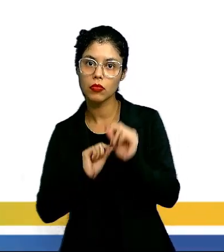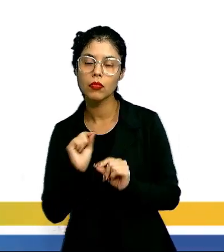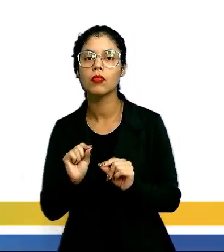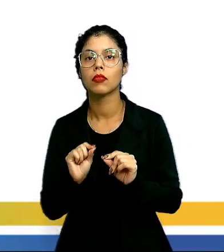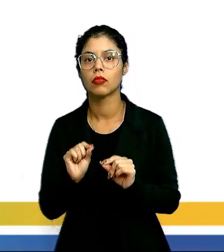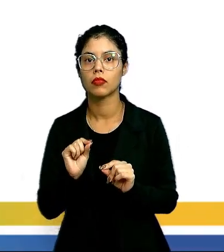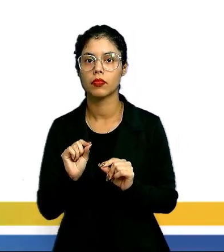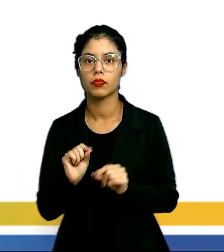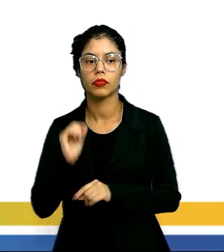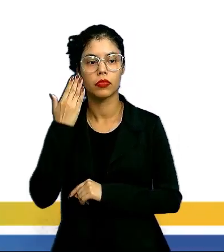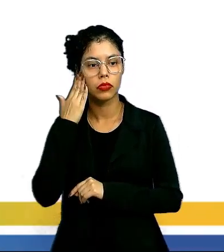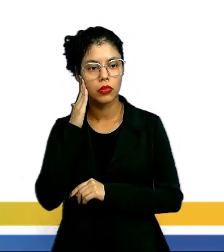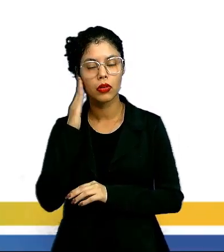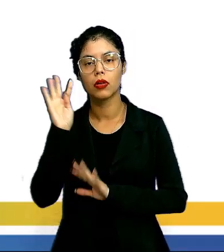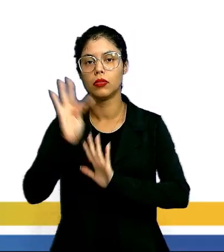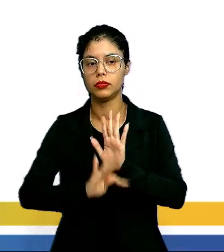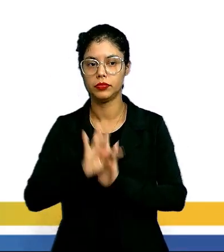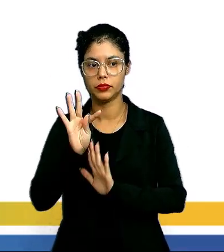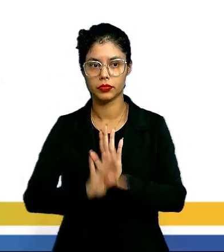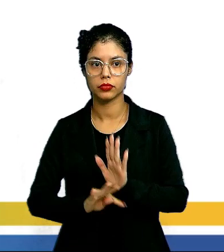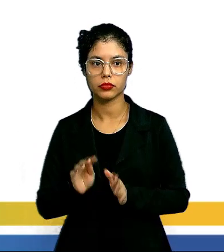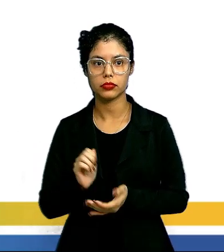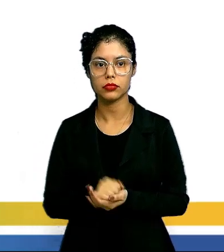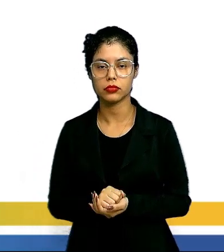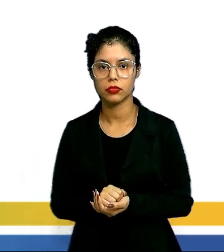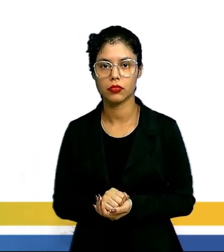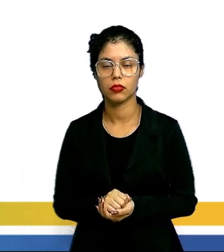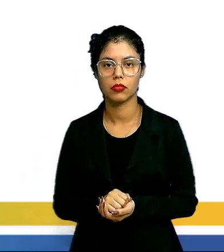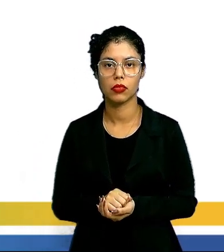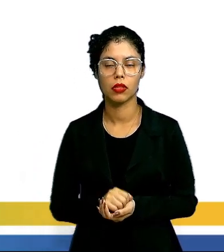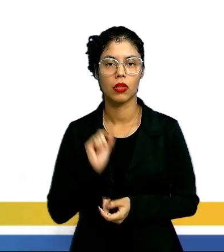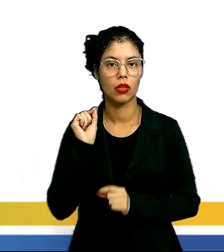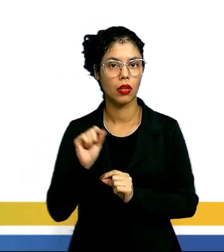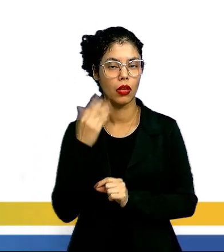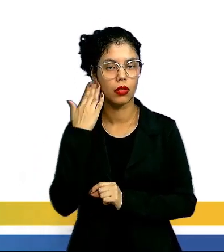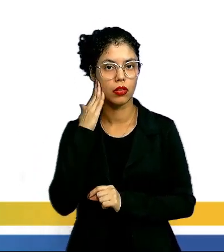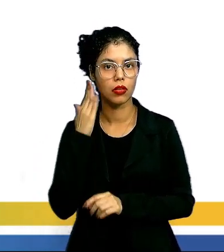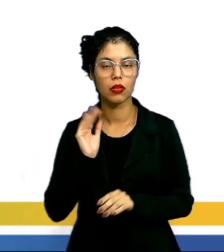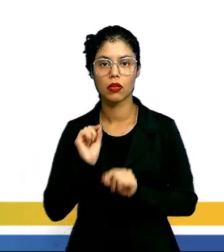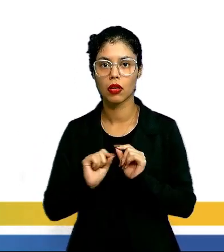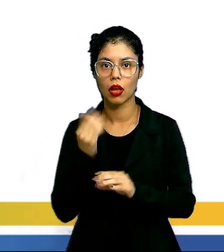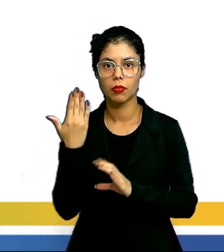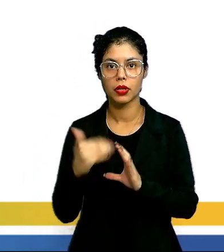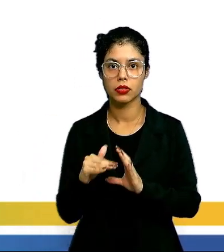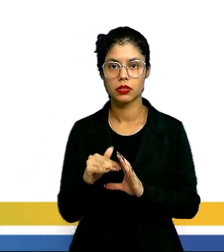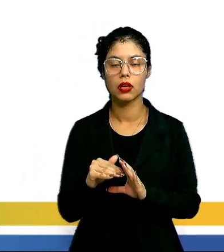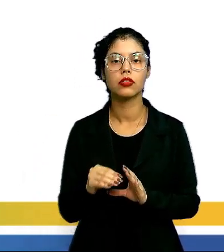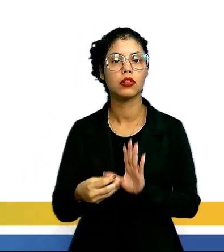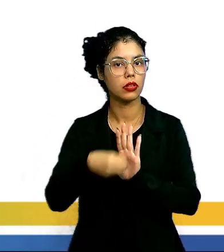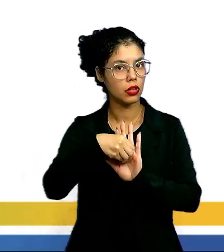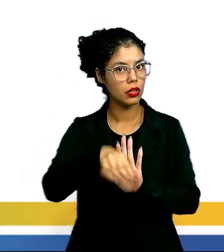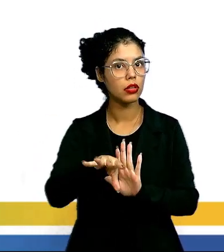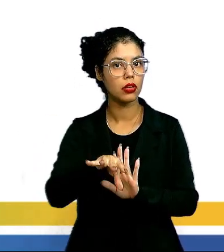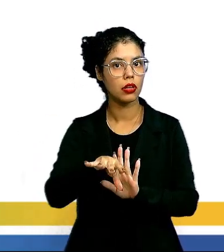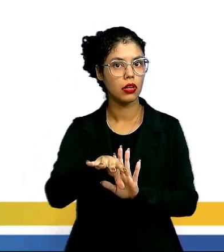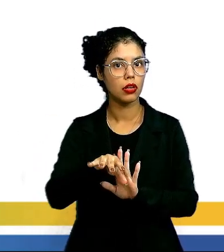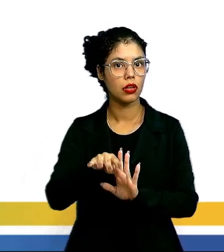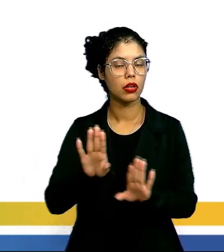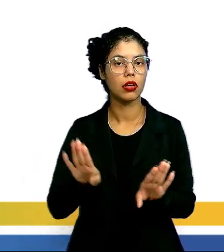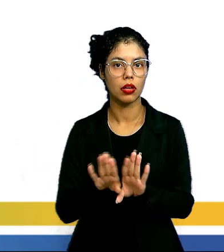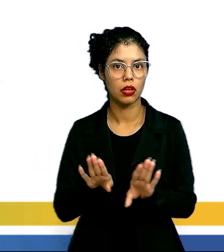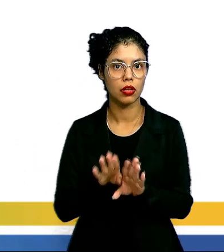seria a compreensão textual? A compreensão do texto é entender a mensagem que está sendo transmitida de